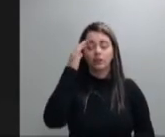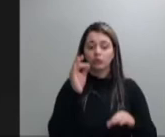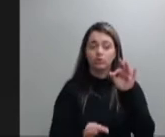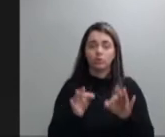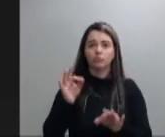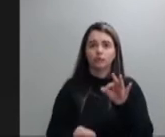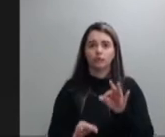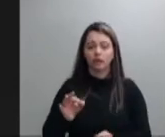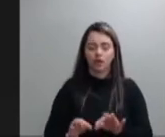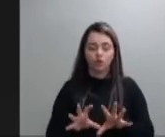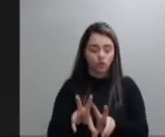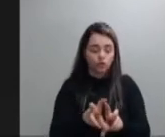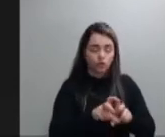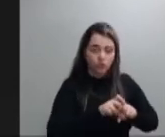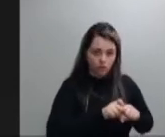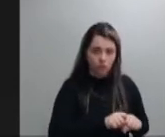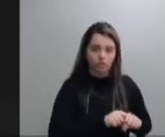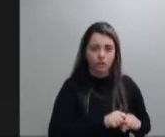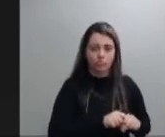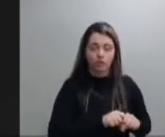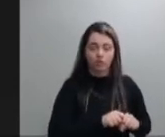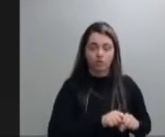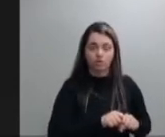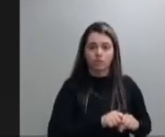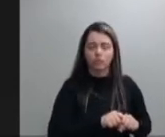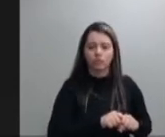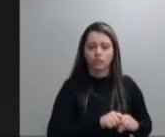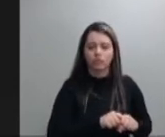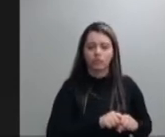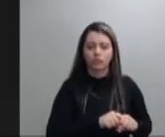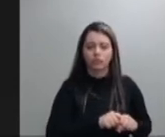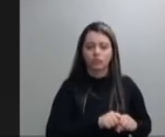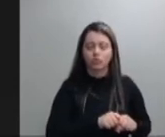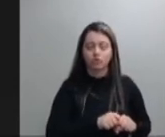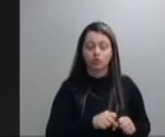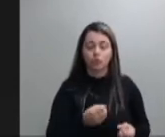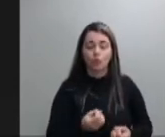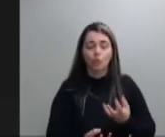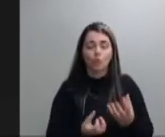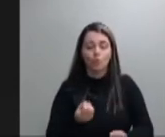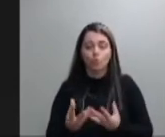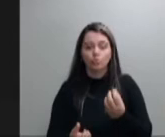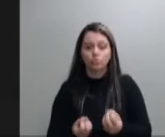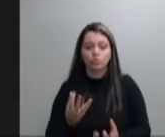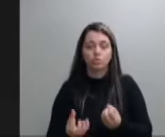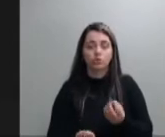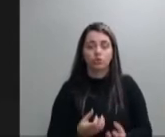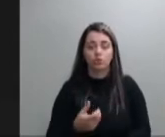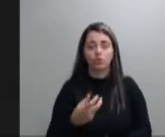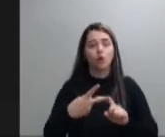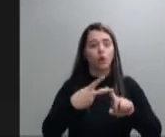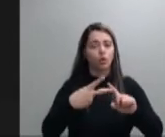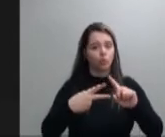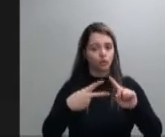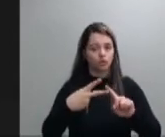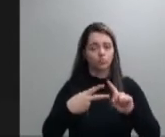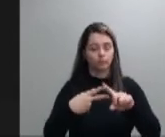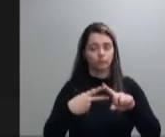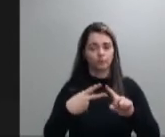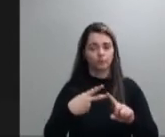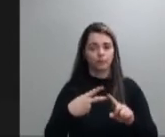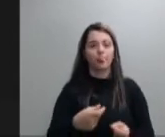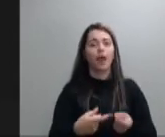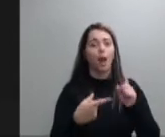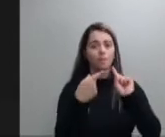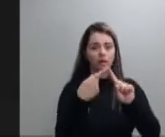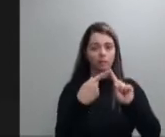hipótese de acolhimento dos embargos com atribuição de efeitos modificativos com base em duas premissas equivocadas primeira